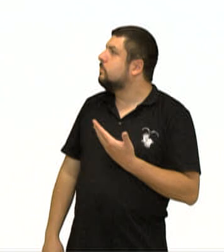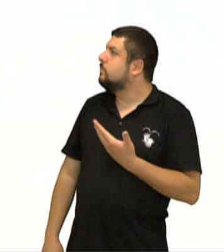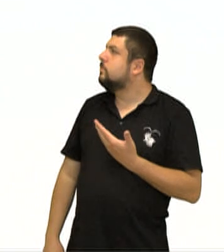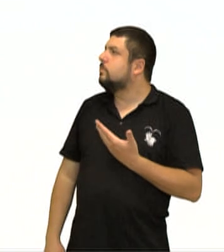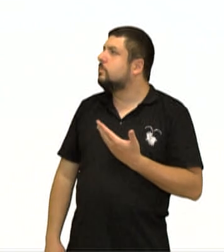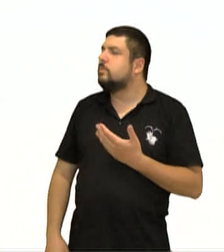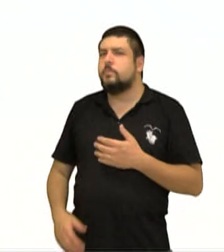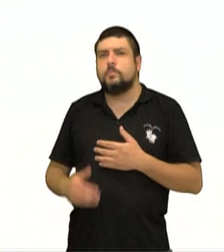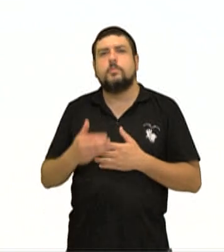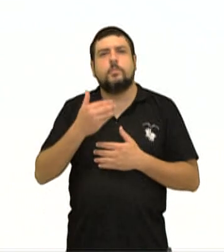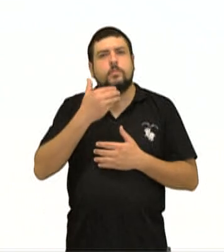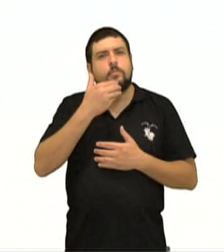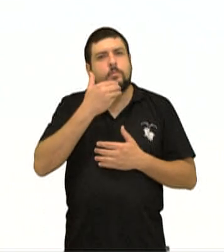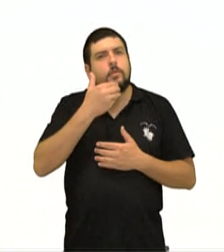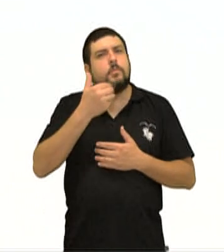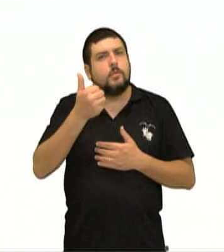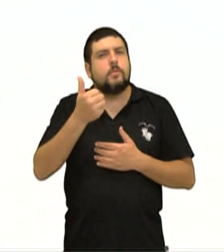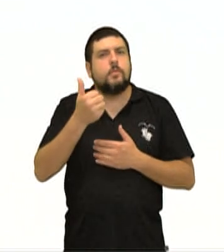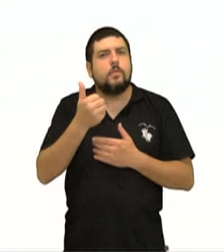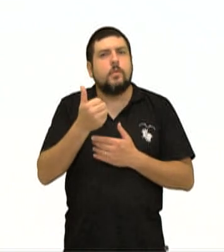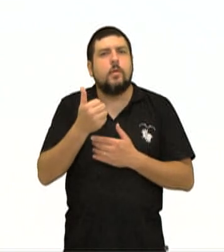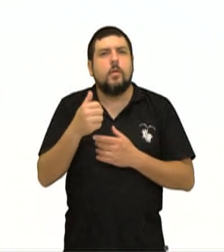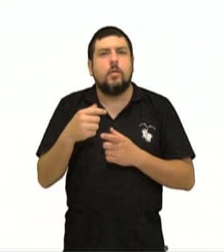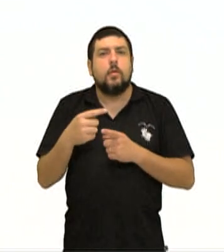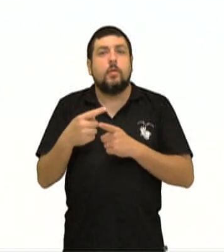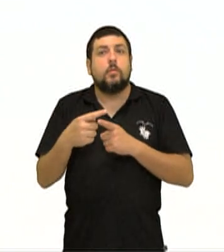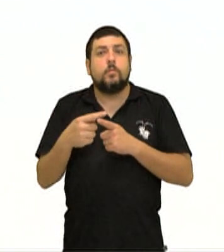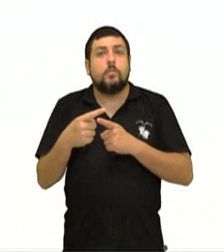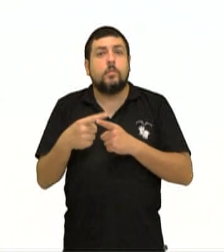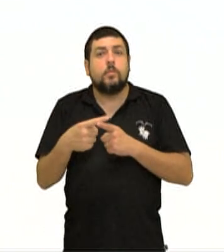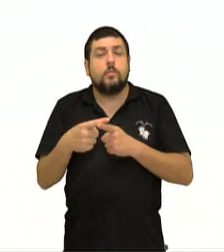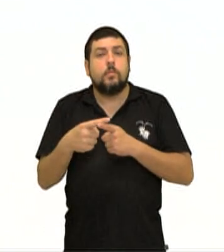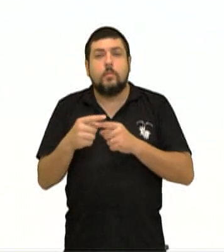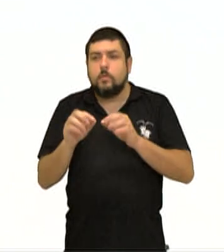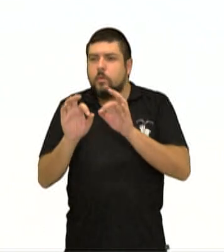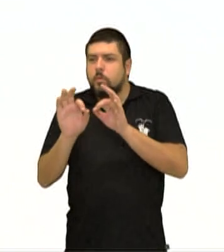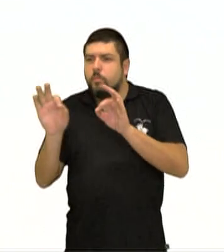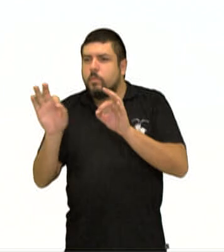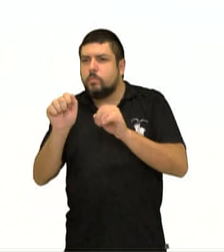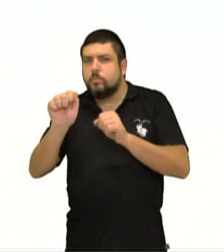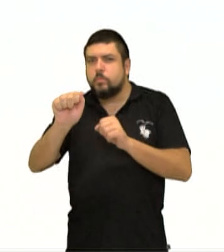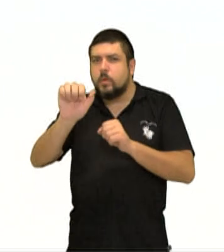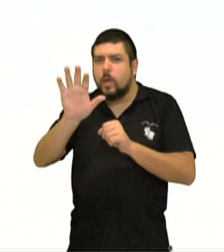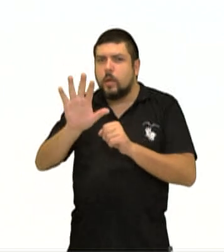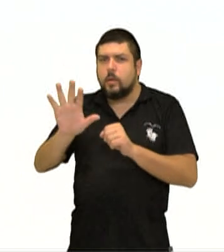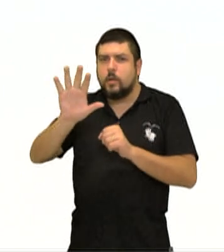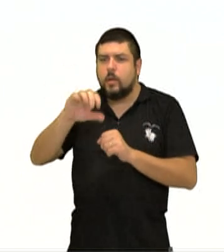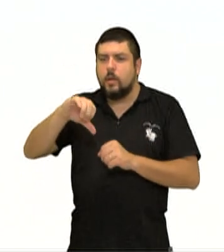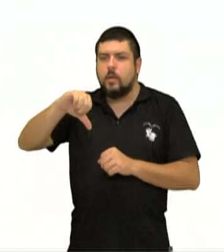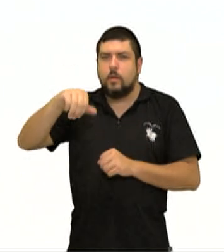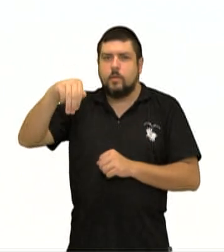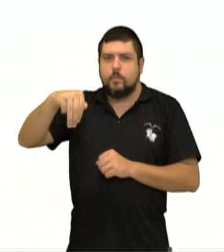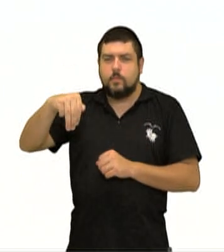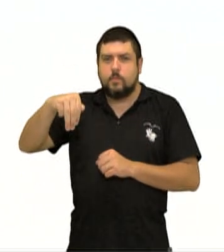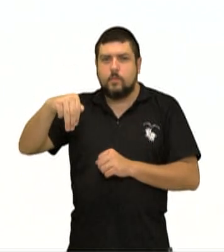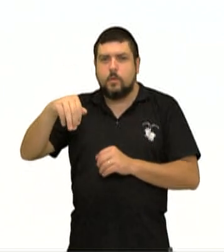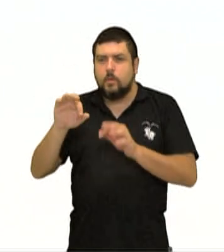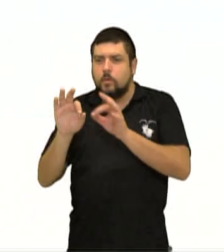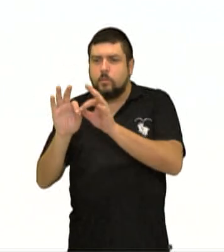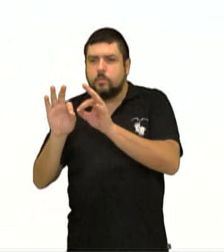maior, tá? Que o anterior, porque ele tem uma área de 9 metros quadrados e medida igual a